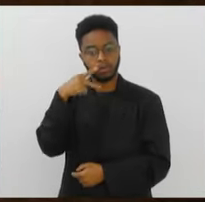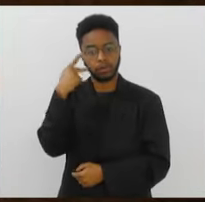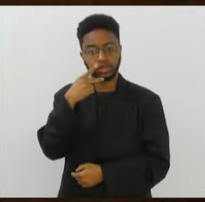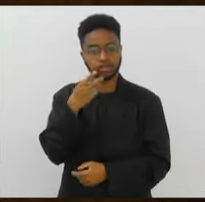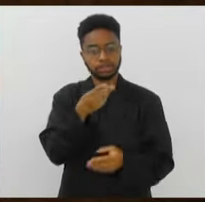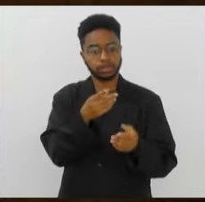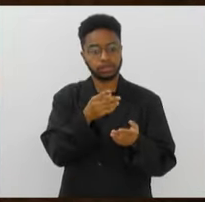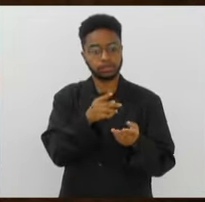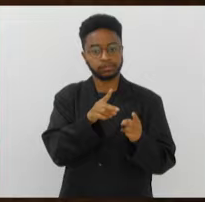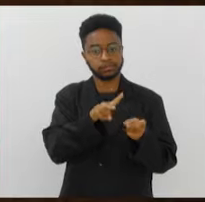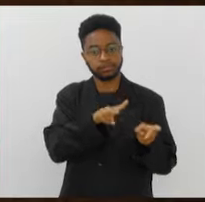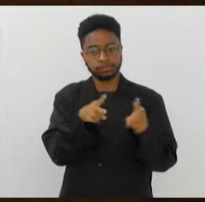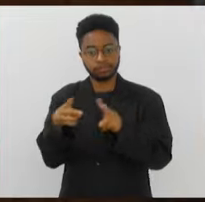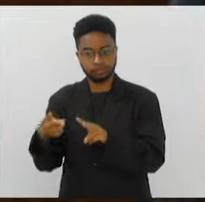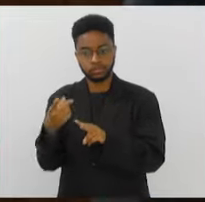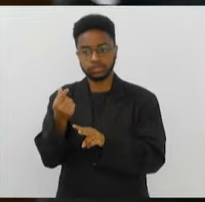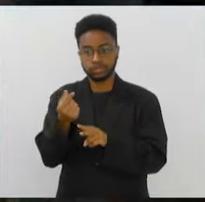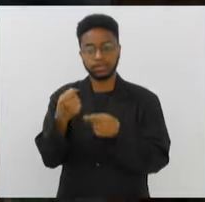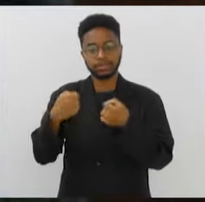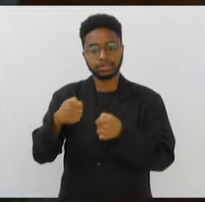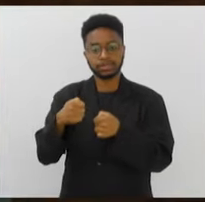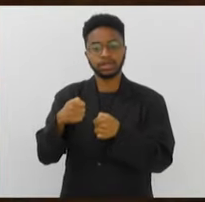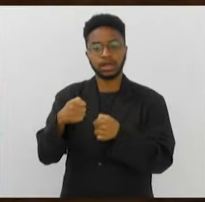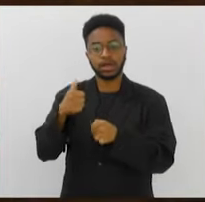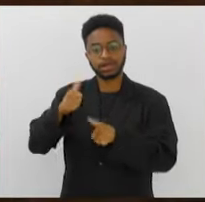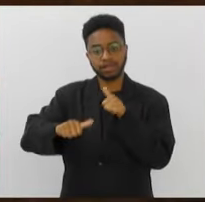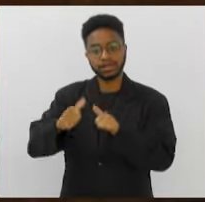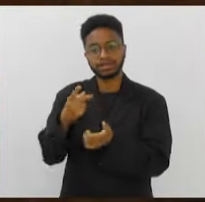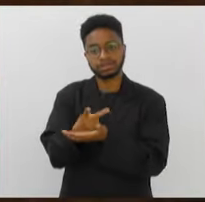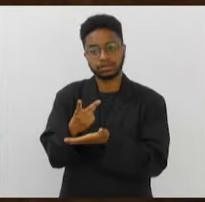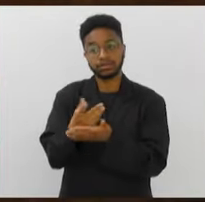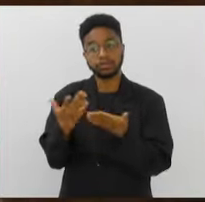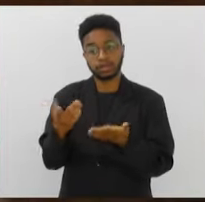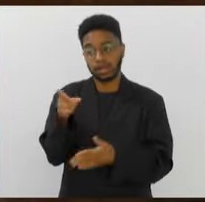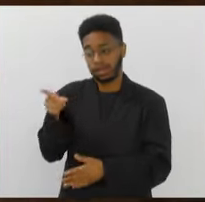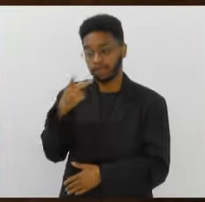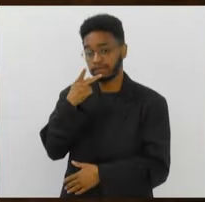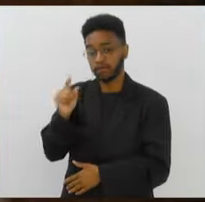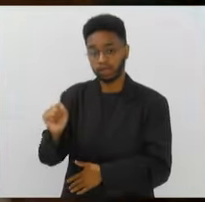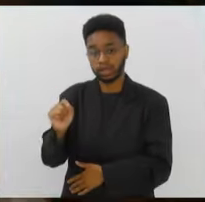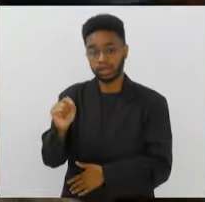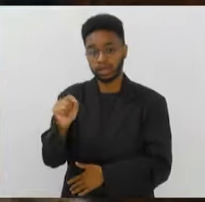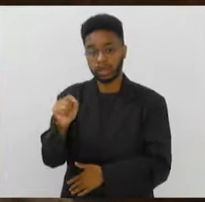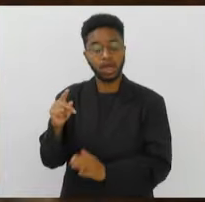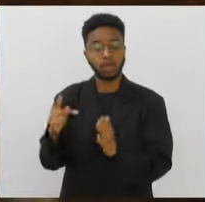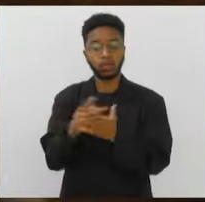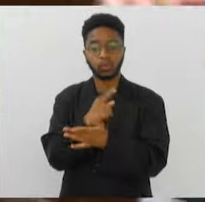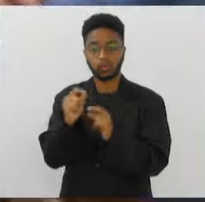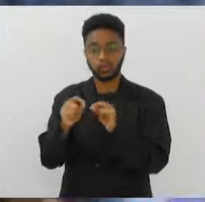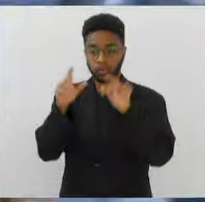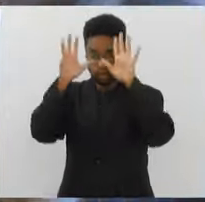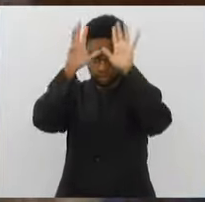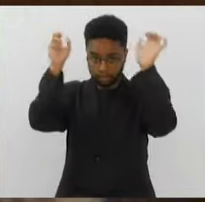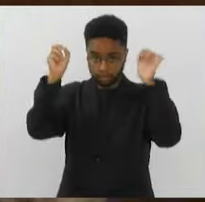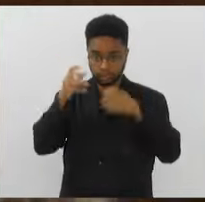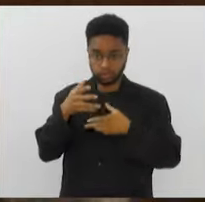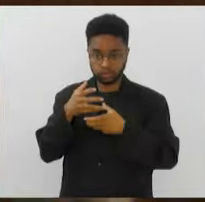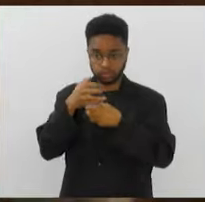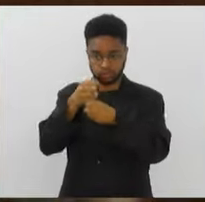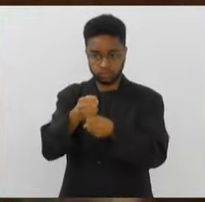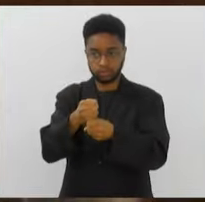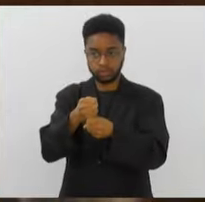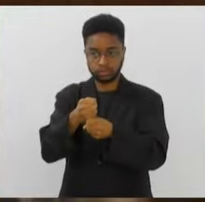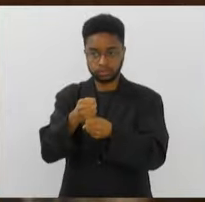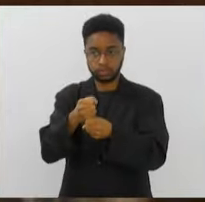renda, você precisa fazer aferição o tempo inteiro. Então, isso que foi colocado aqui nada mais é do que o seguinte: o Tribunal de Contas